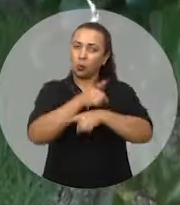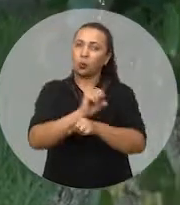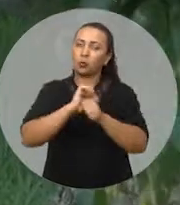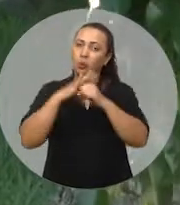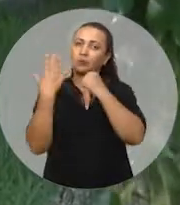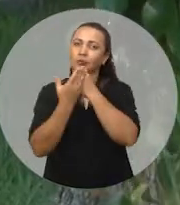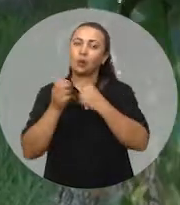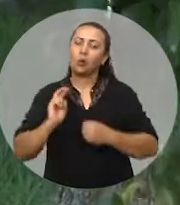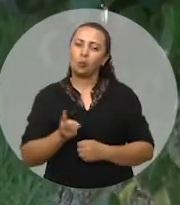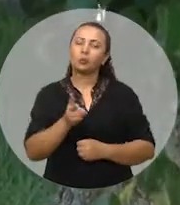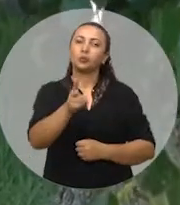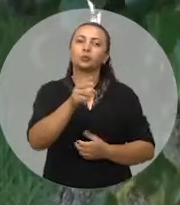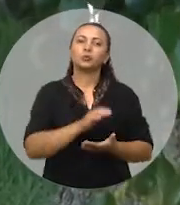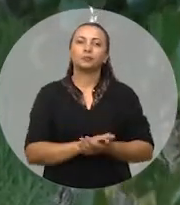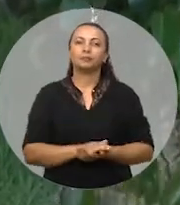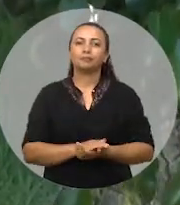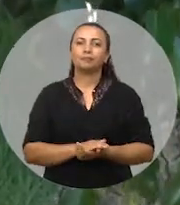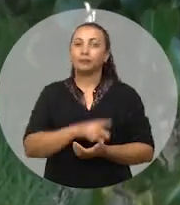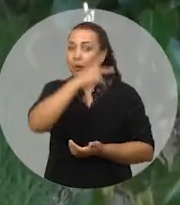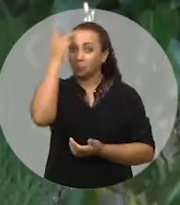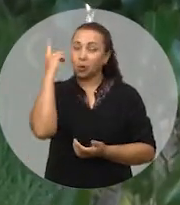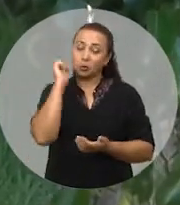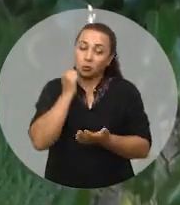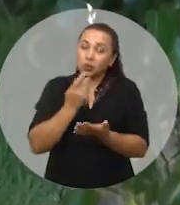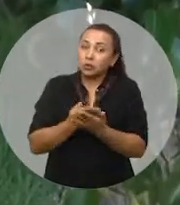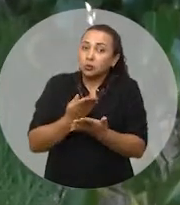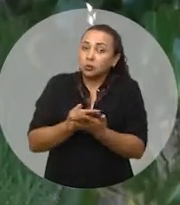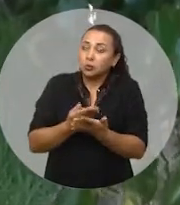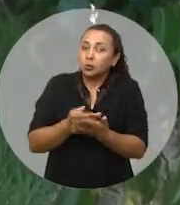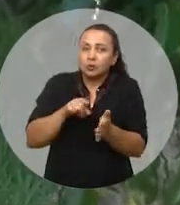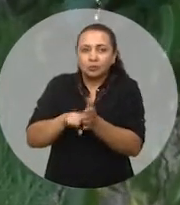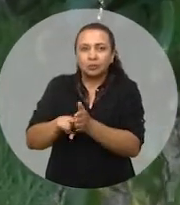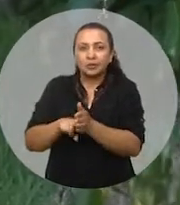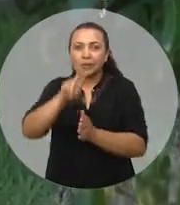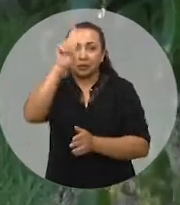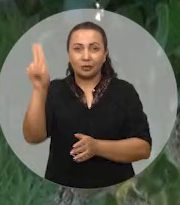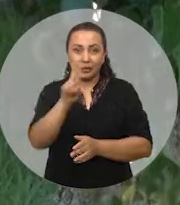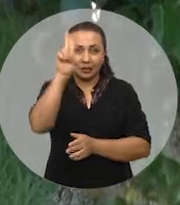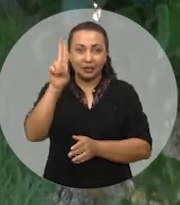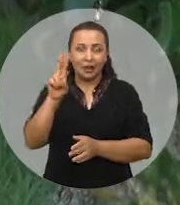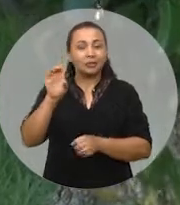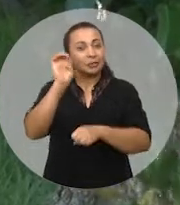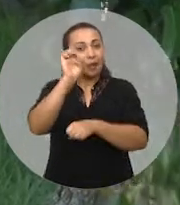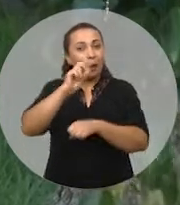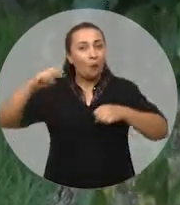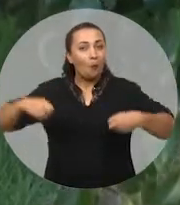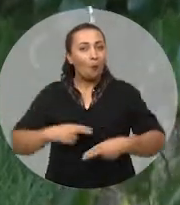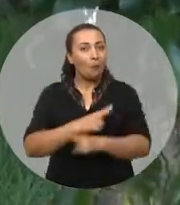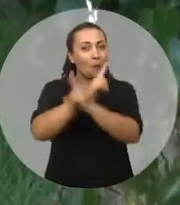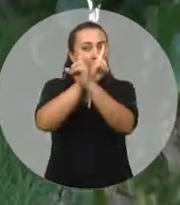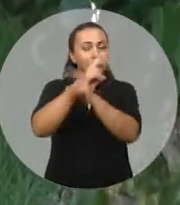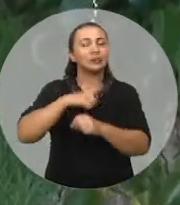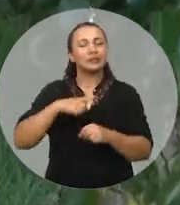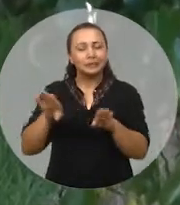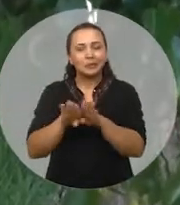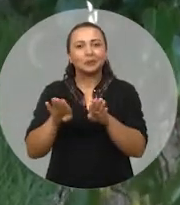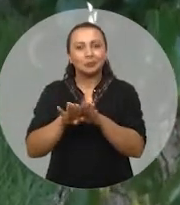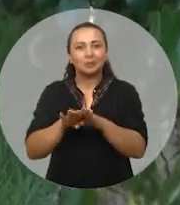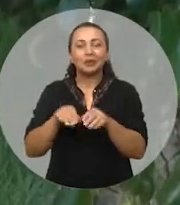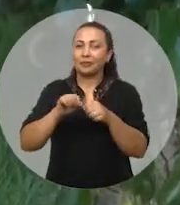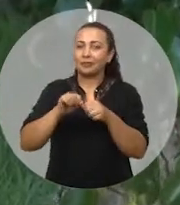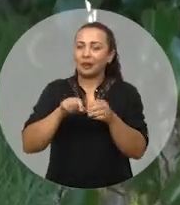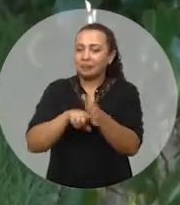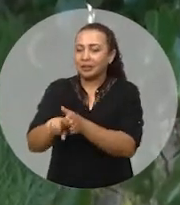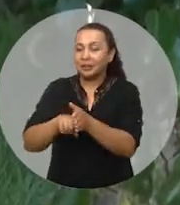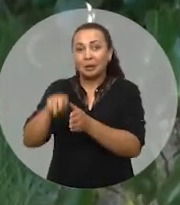contra o coronavírus continua. Estudiosos da Universidade Estadual do Sudoeste da Bahia também têm realizado pesquisas